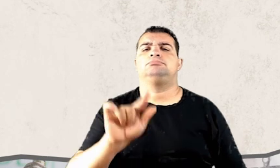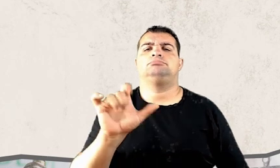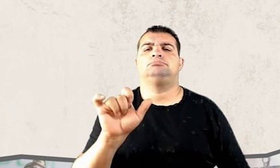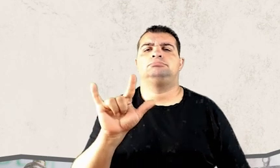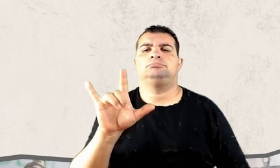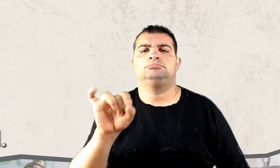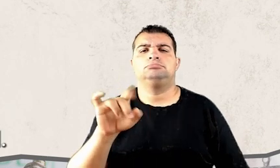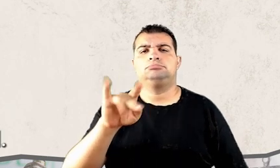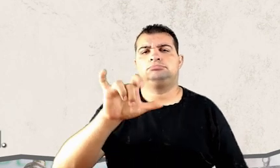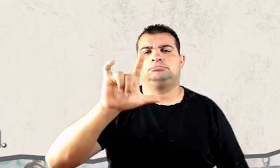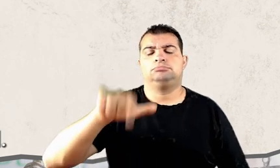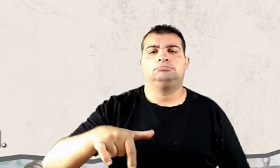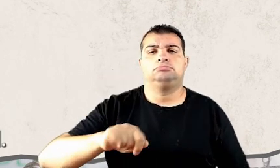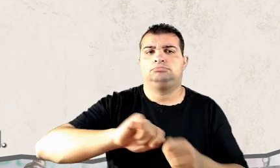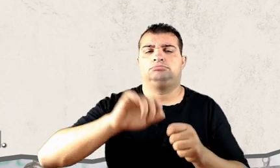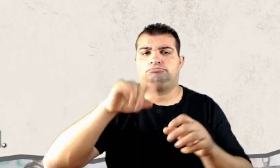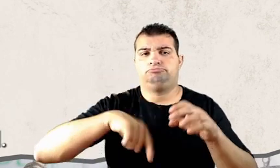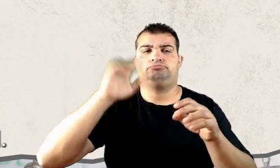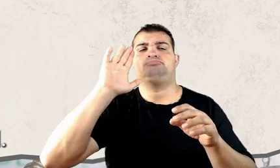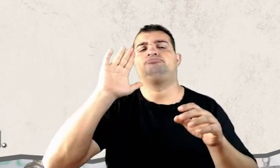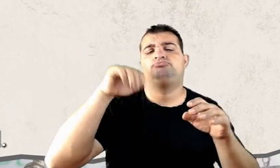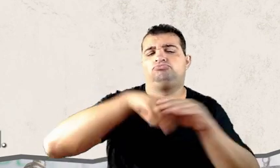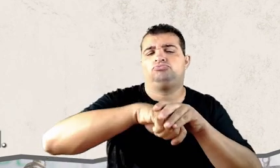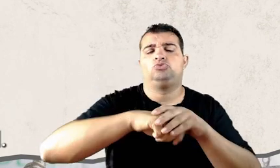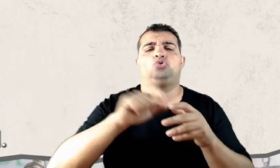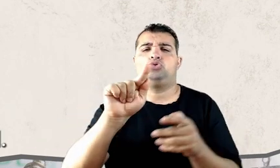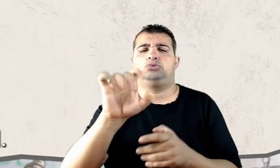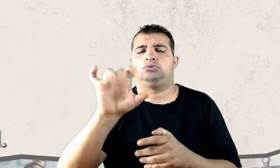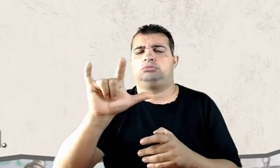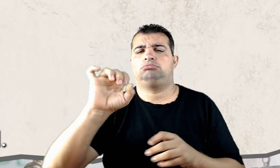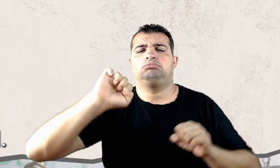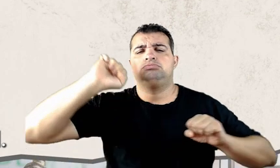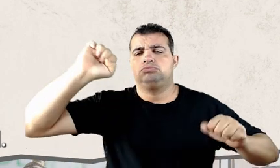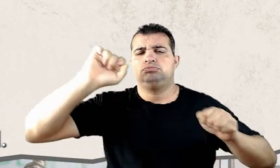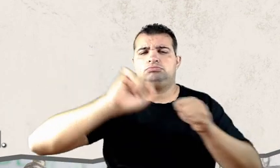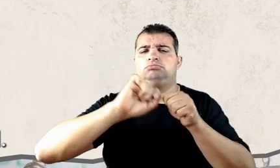Zagallo prepara-se, tem Pelé, levantou, Pelé entrou de cabeça para o arco e gol!